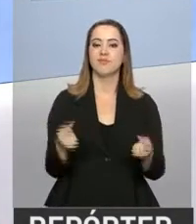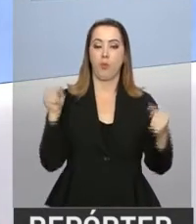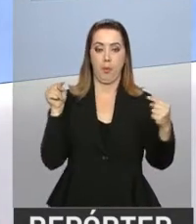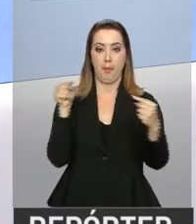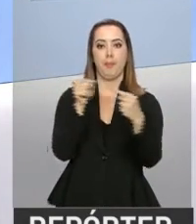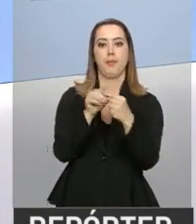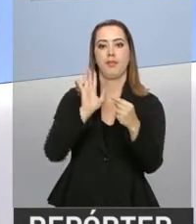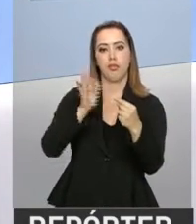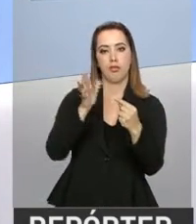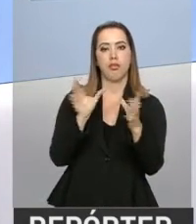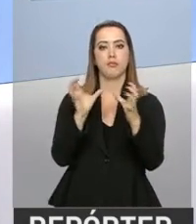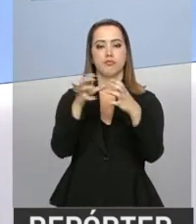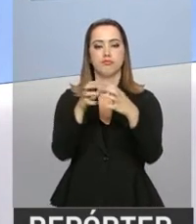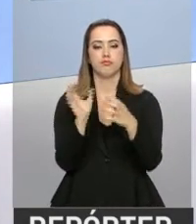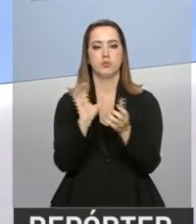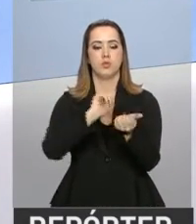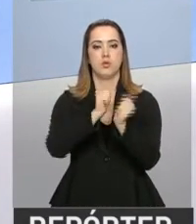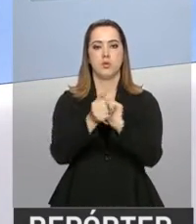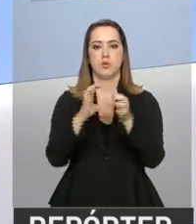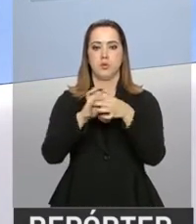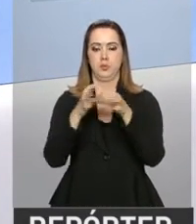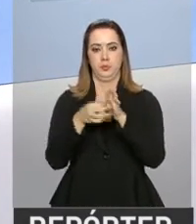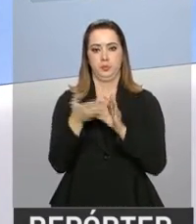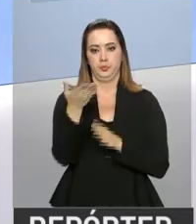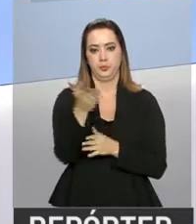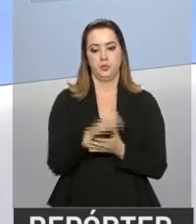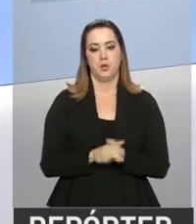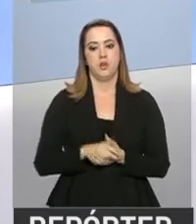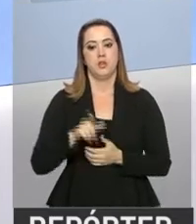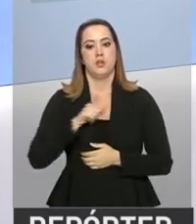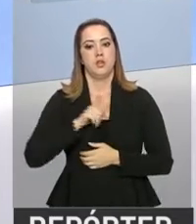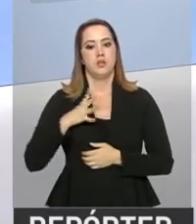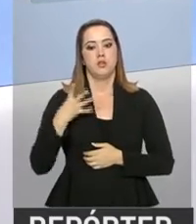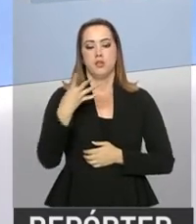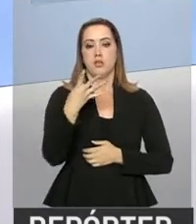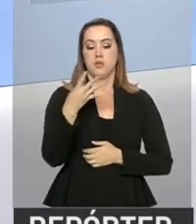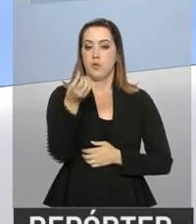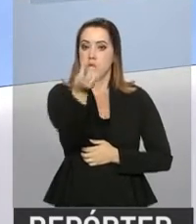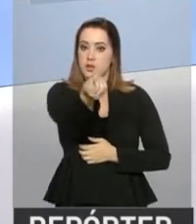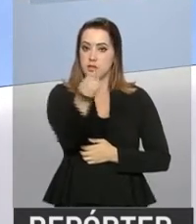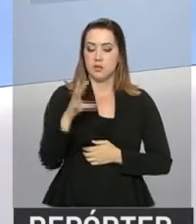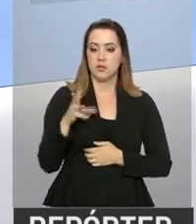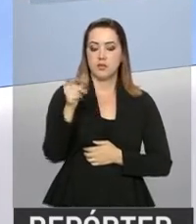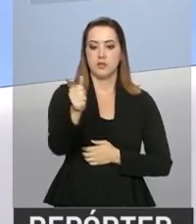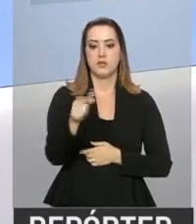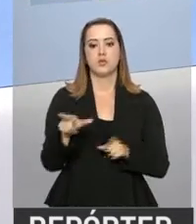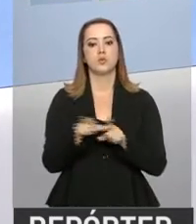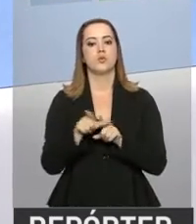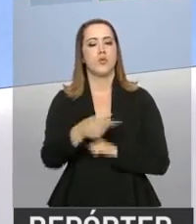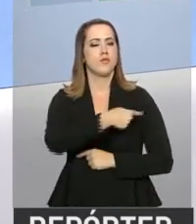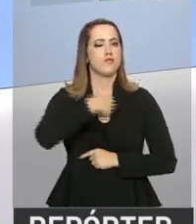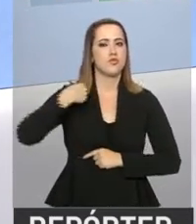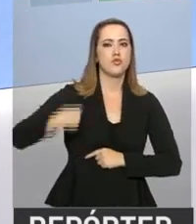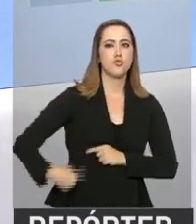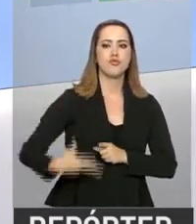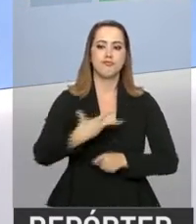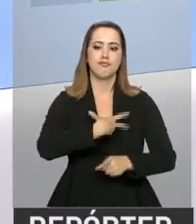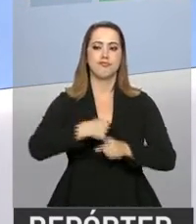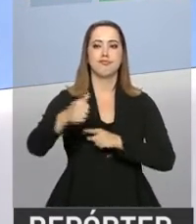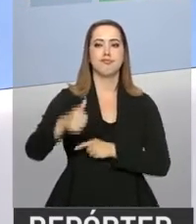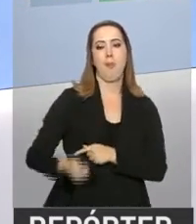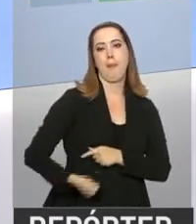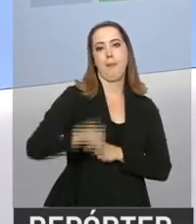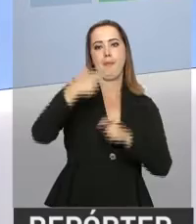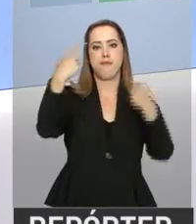com 10 medalhas de ouro, 22 de prata, 14 de bronze, 46 no total. A China lidera com folga, 170 medalhas,